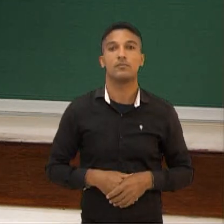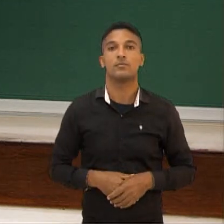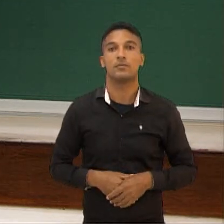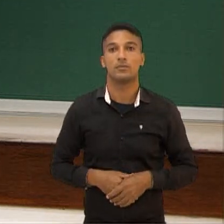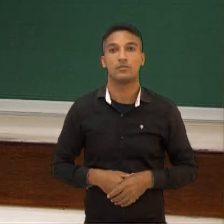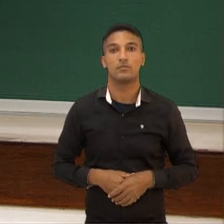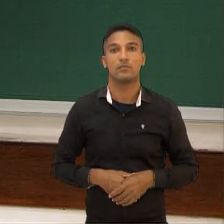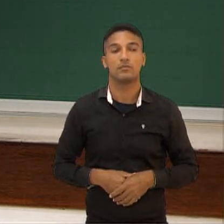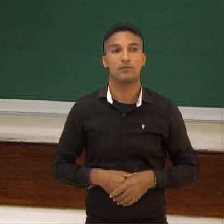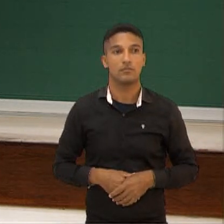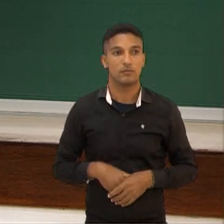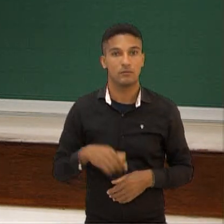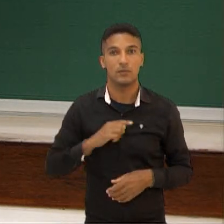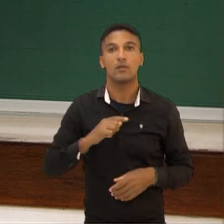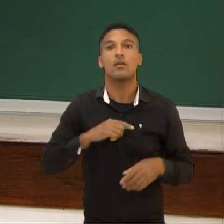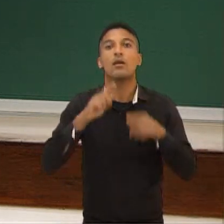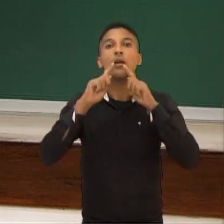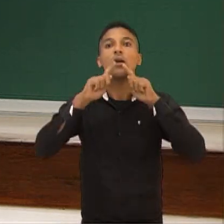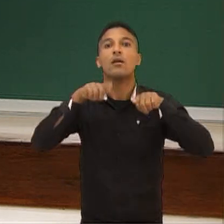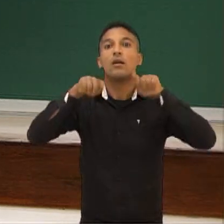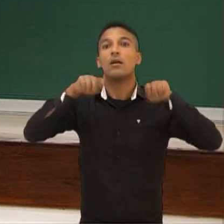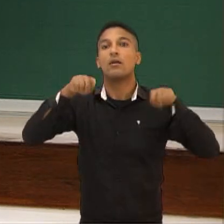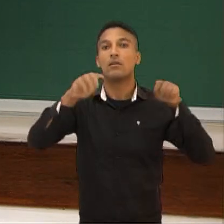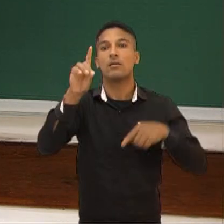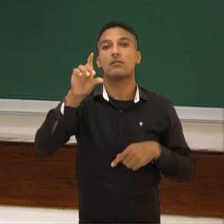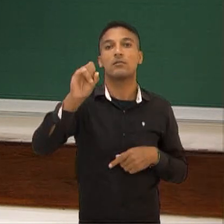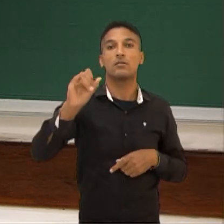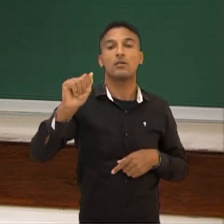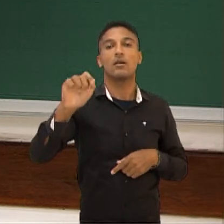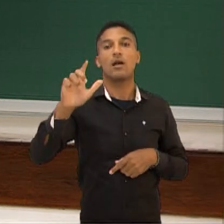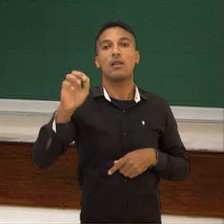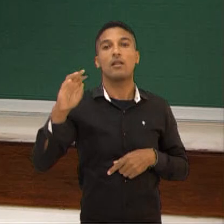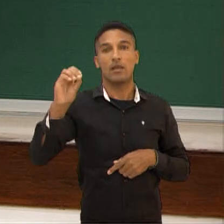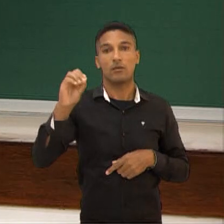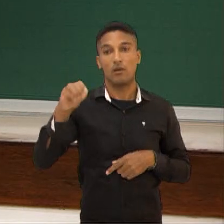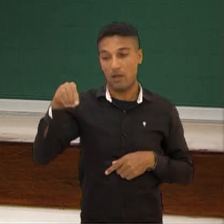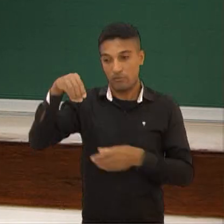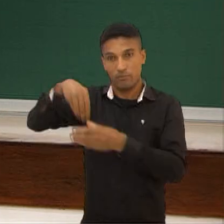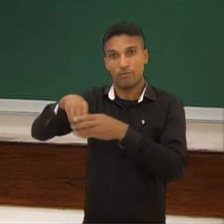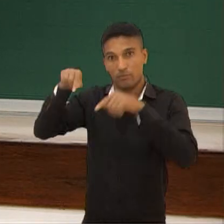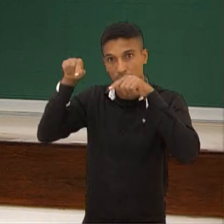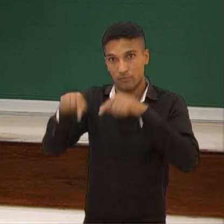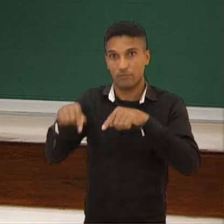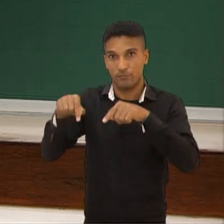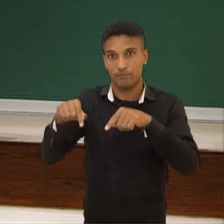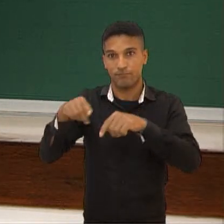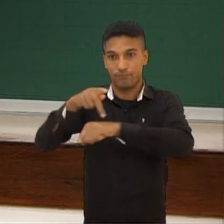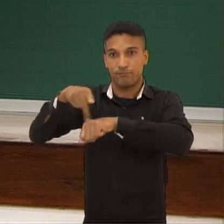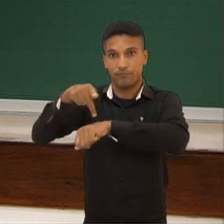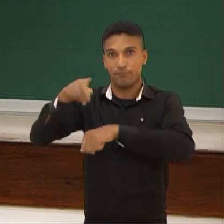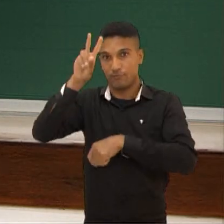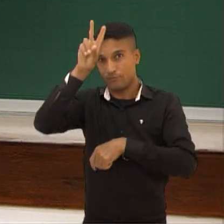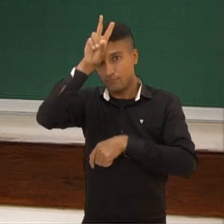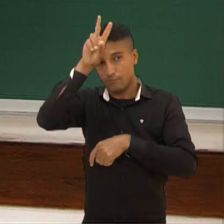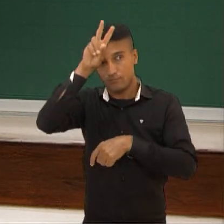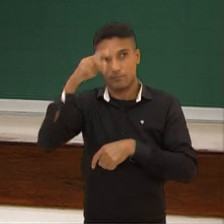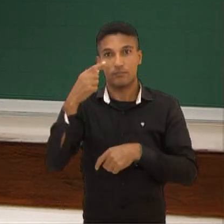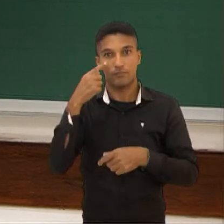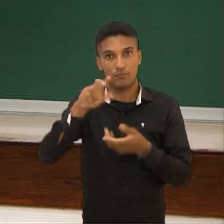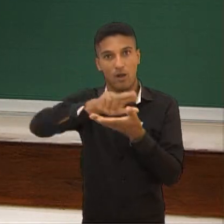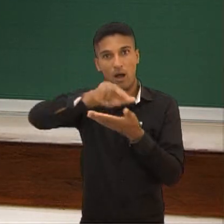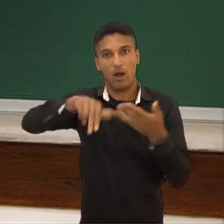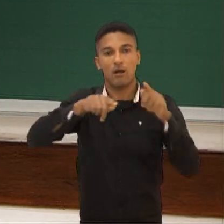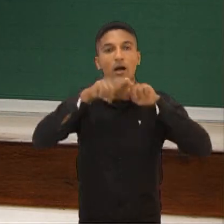uma variedade de dialectos em la selva. Então, esse é um outro idioma que também é muito importante nessa região. A ver, de